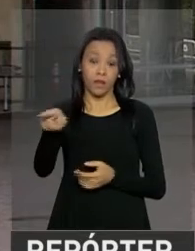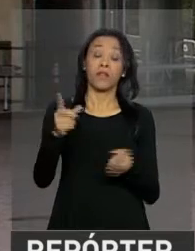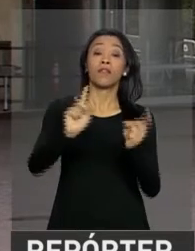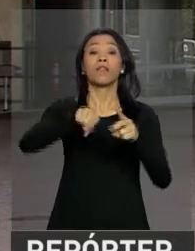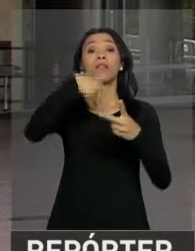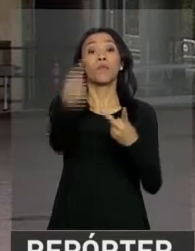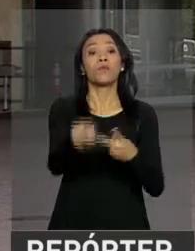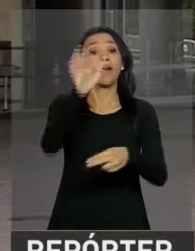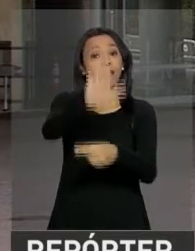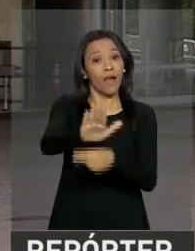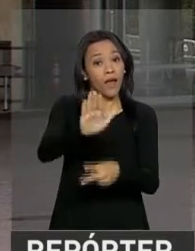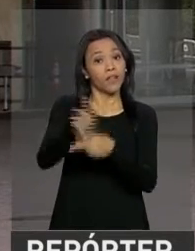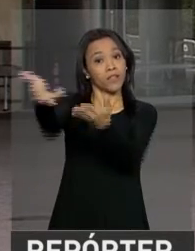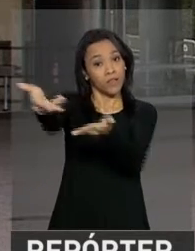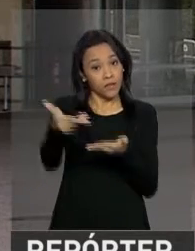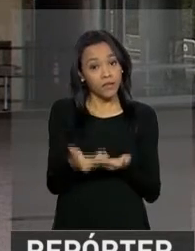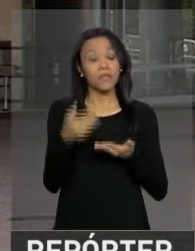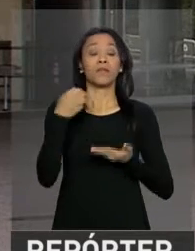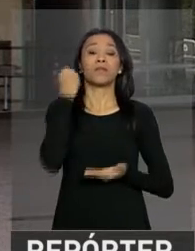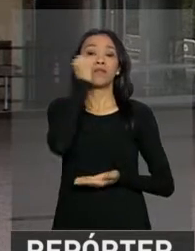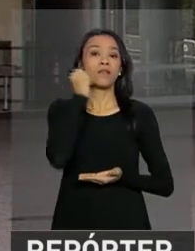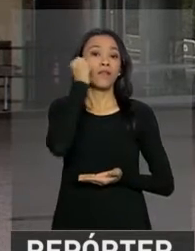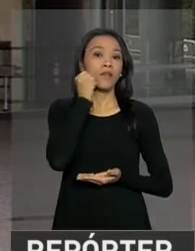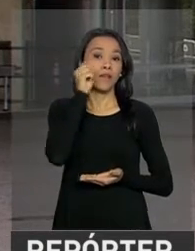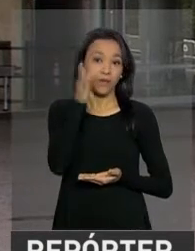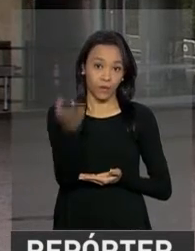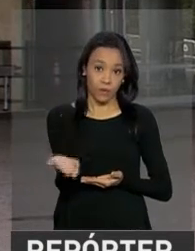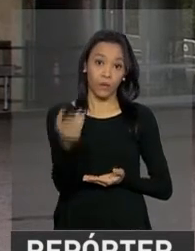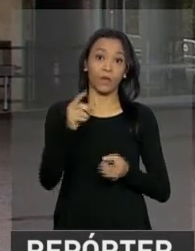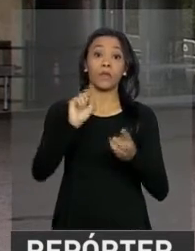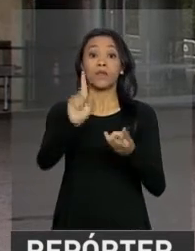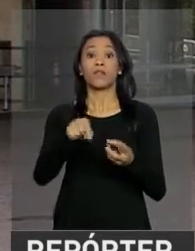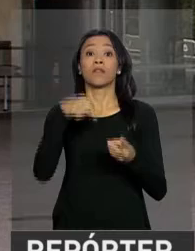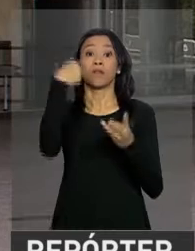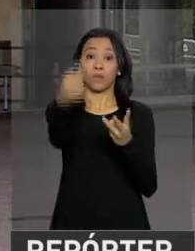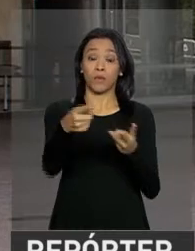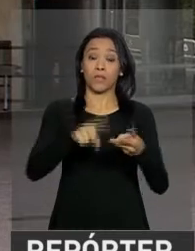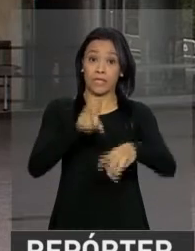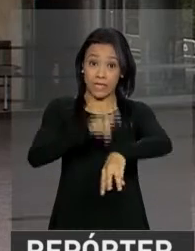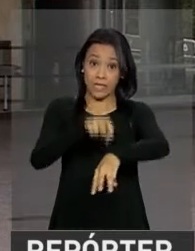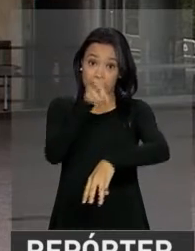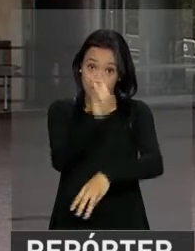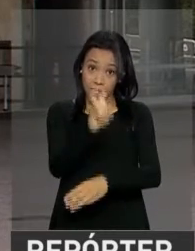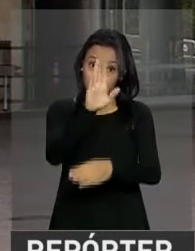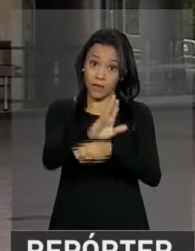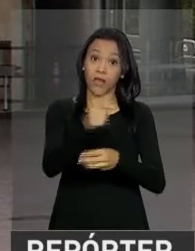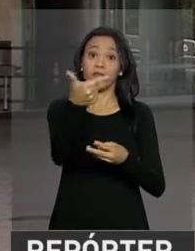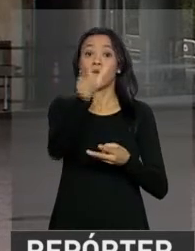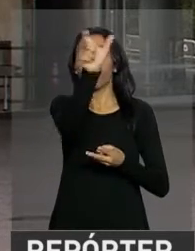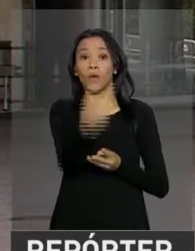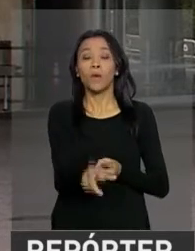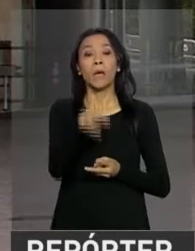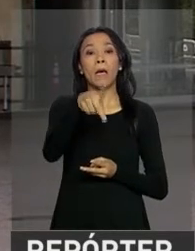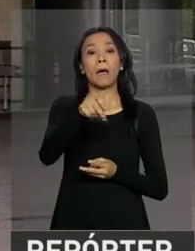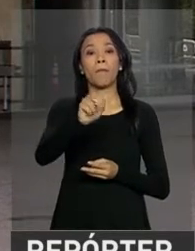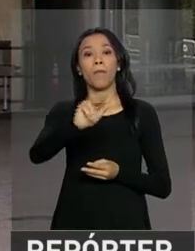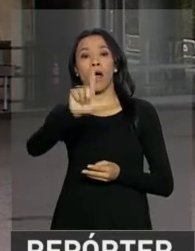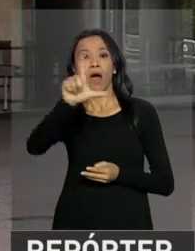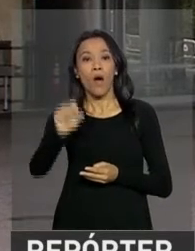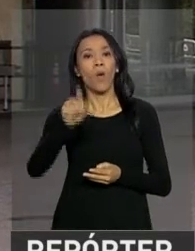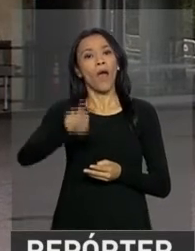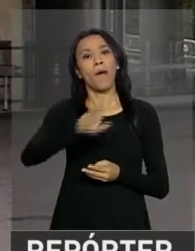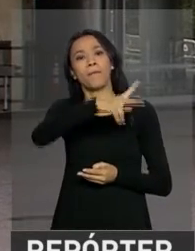senador do pr do espírito santo magno malta às cinco horas da tarde a audiência é com paulo skaf presidente da fiesp